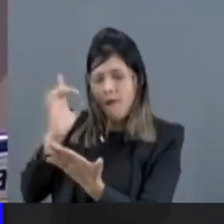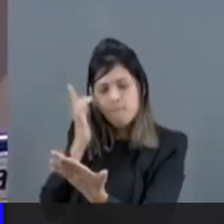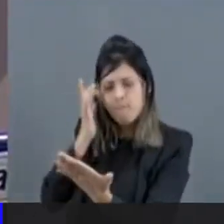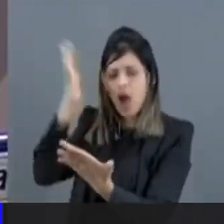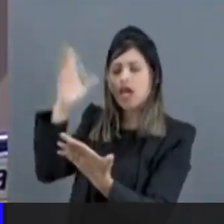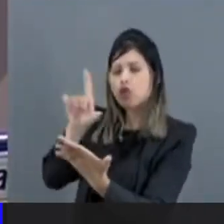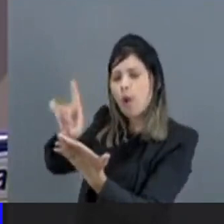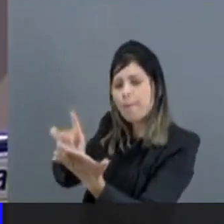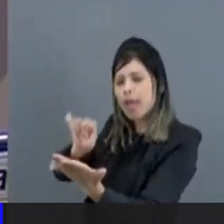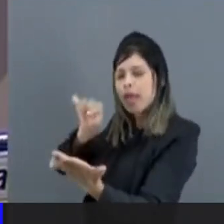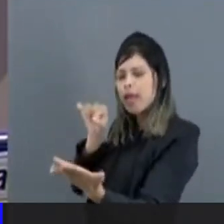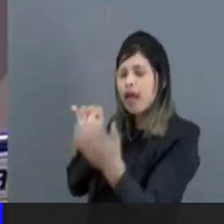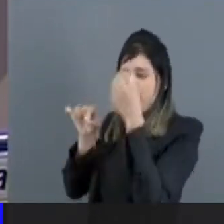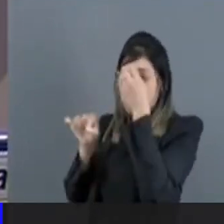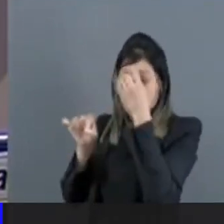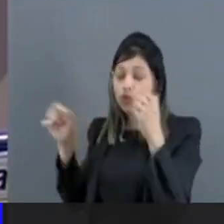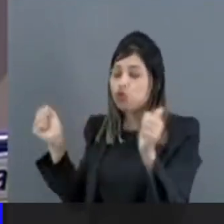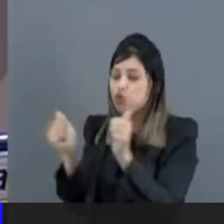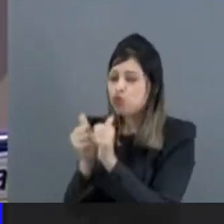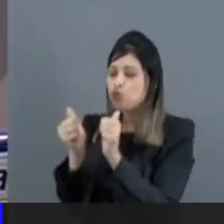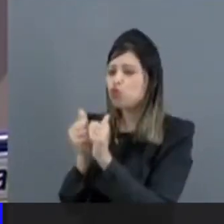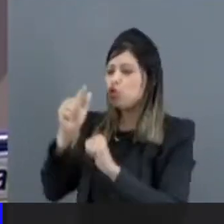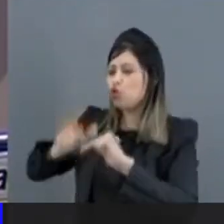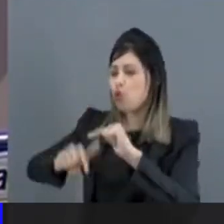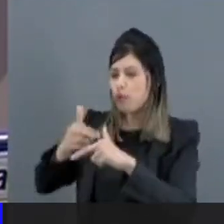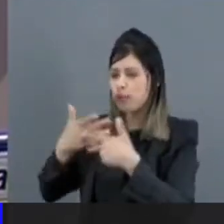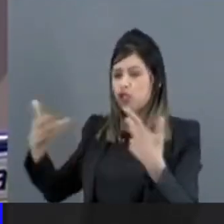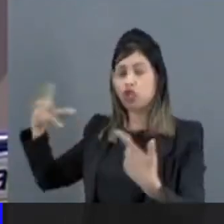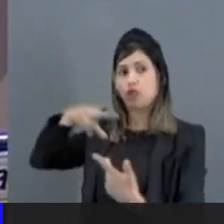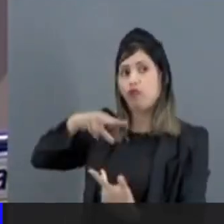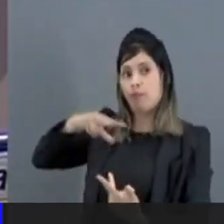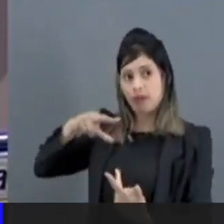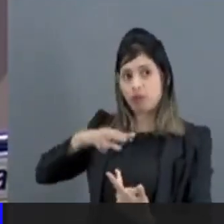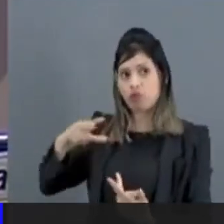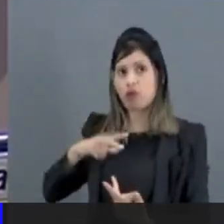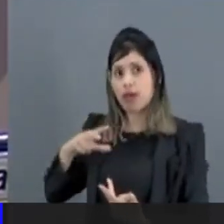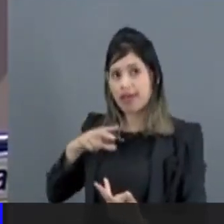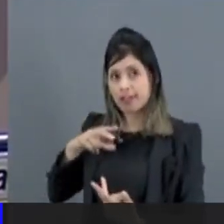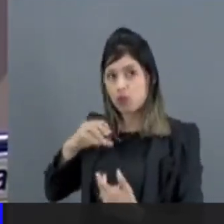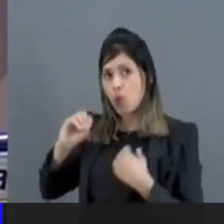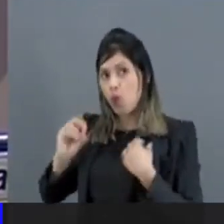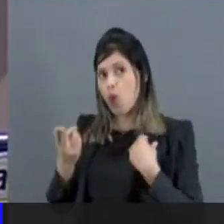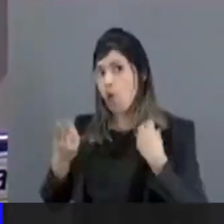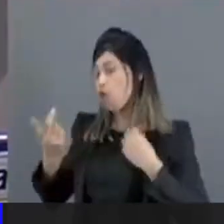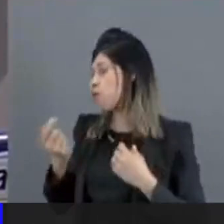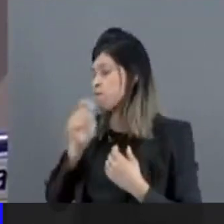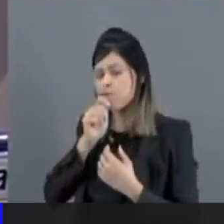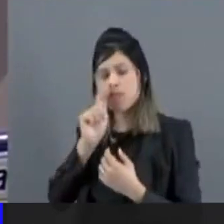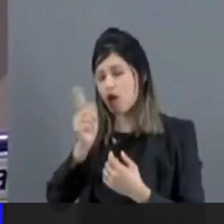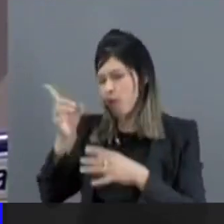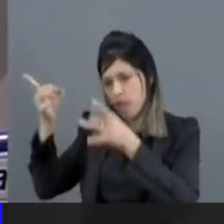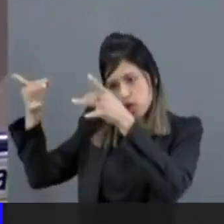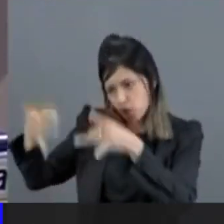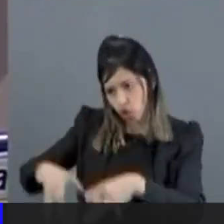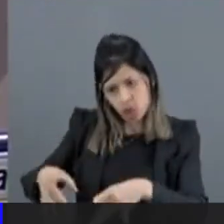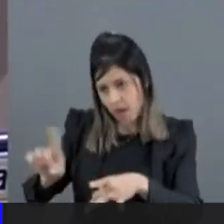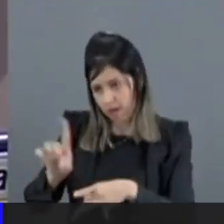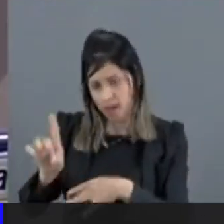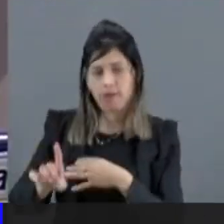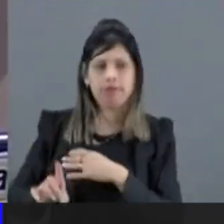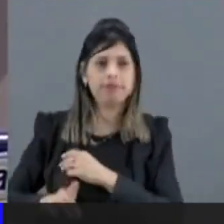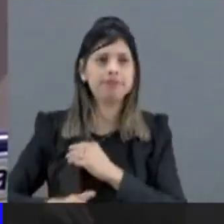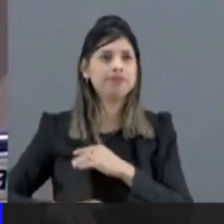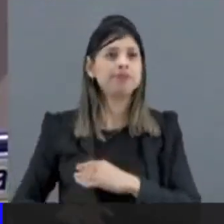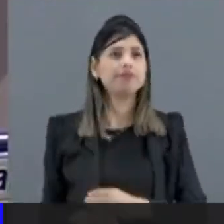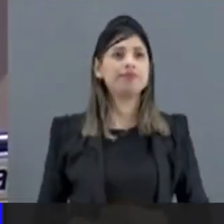próximo a bens pessoais que certamente não seriam igualmente descartados só quero fazer aqui um adendo